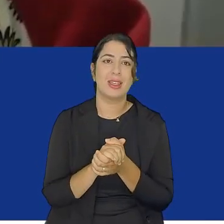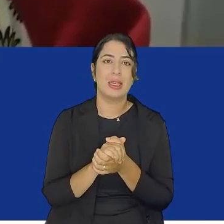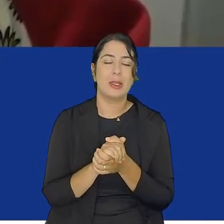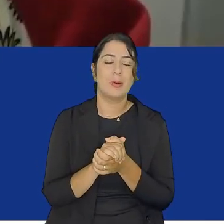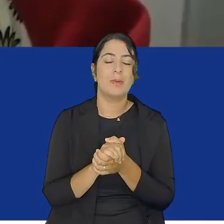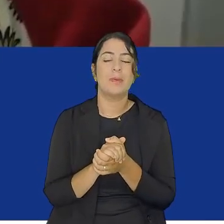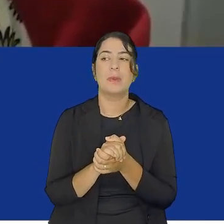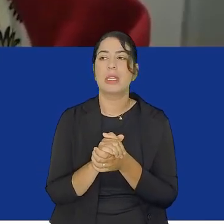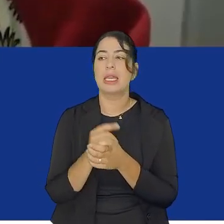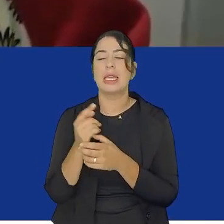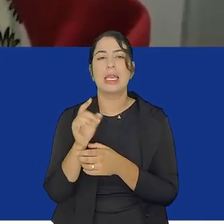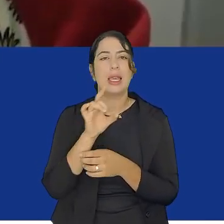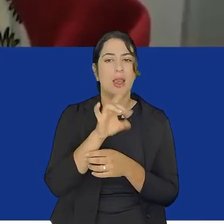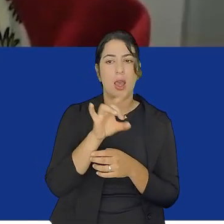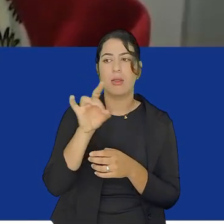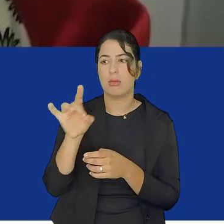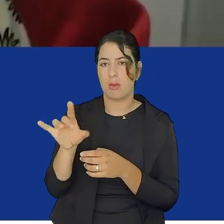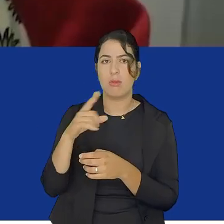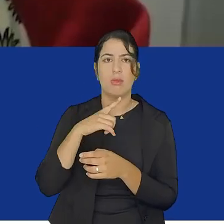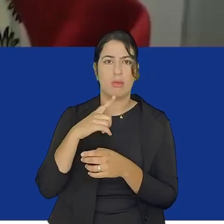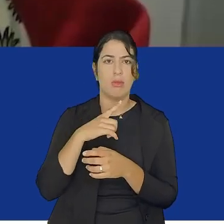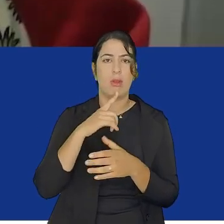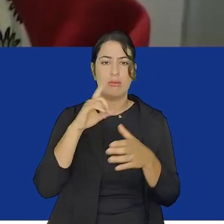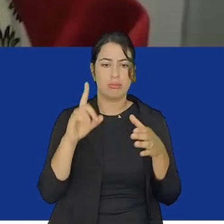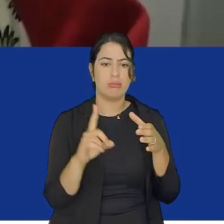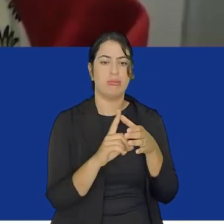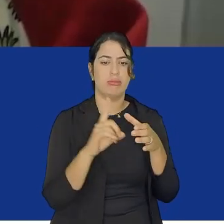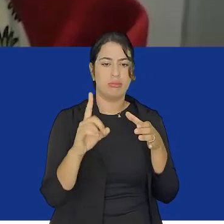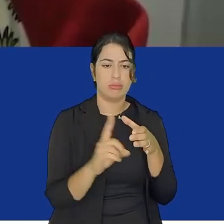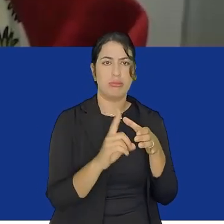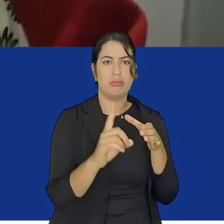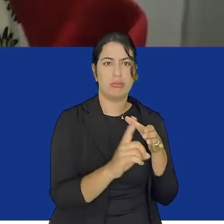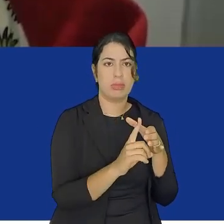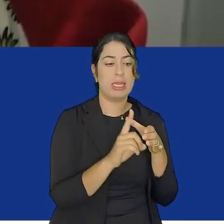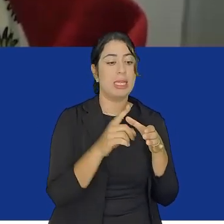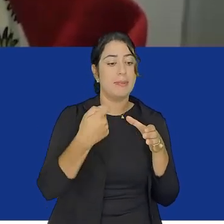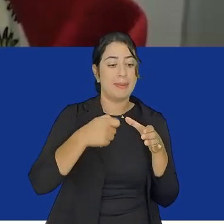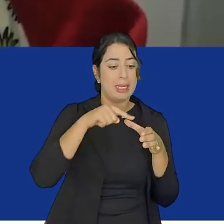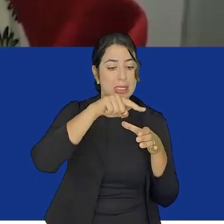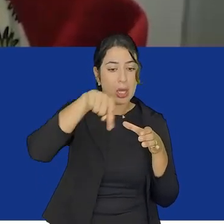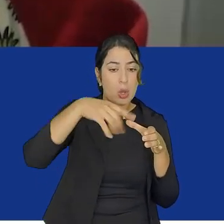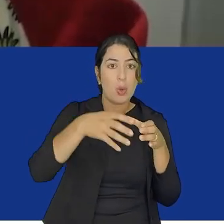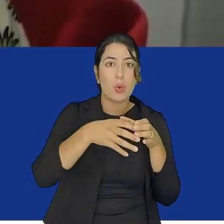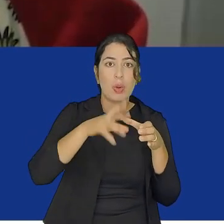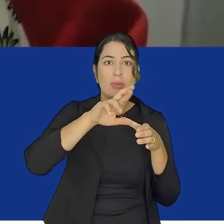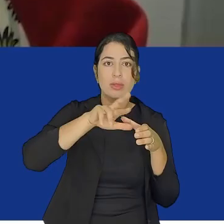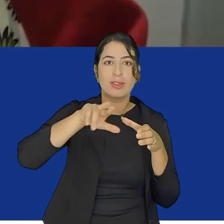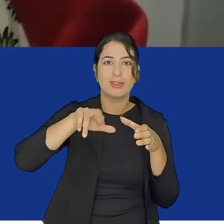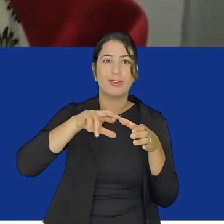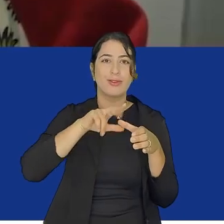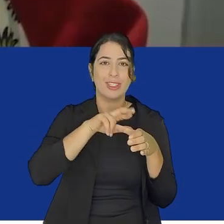ou do pessimismo, de cada um ter o seu lugar, me remeteu a uma leitura que eu fiz recente de um livro